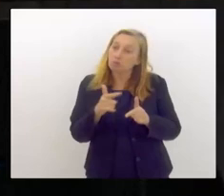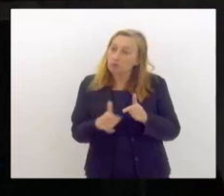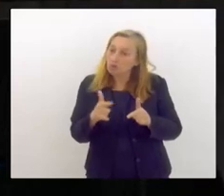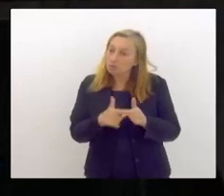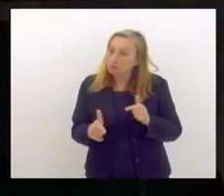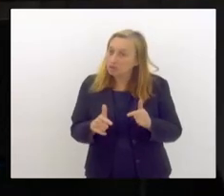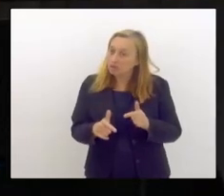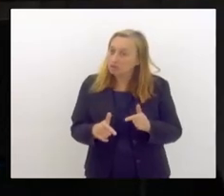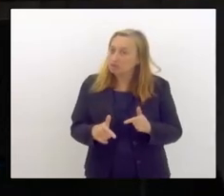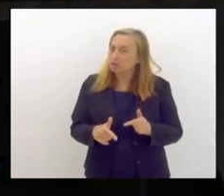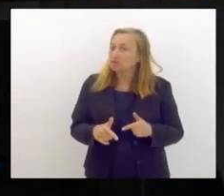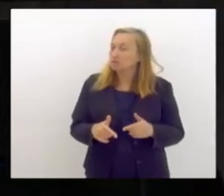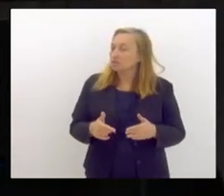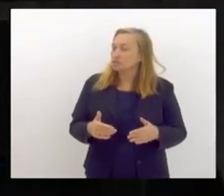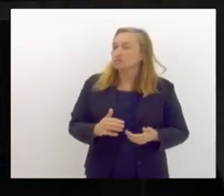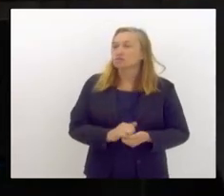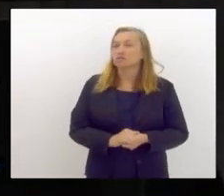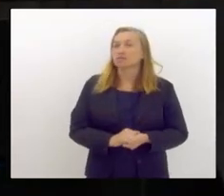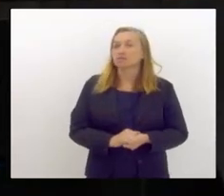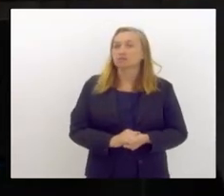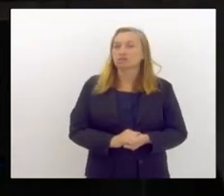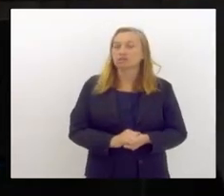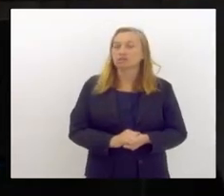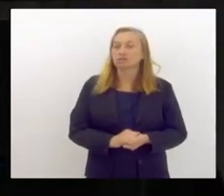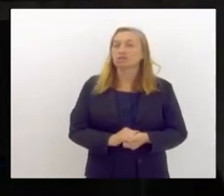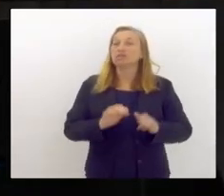colapso central, com problemas na